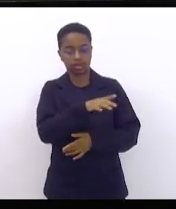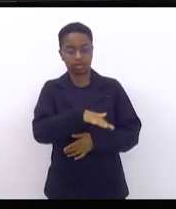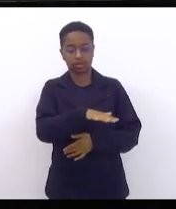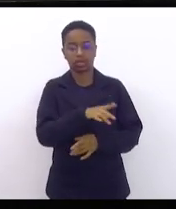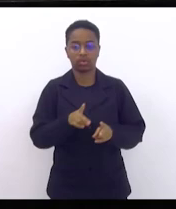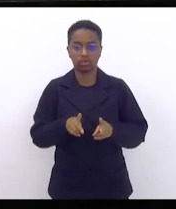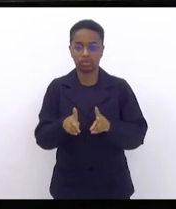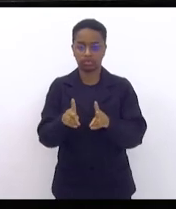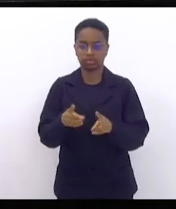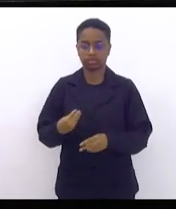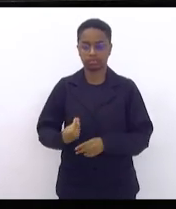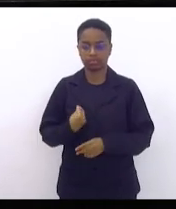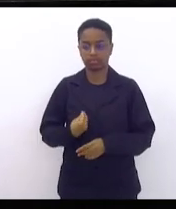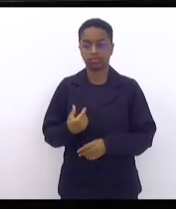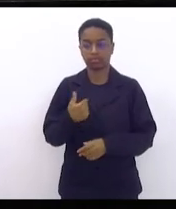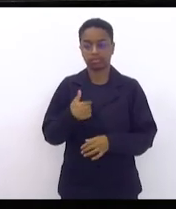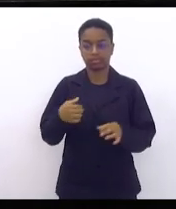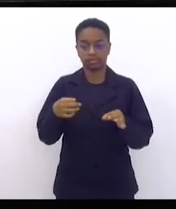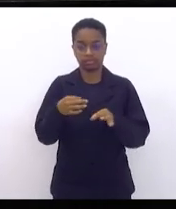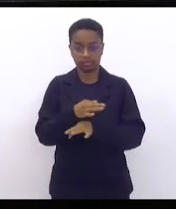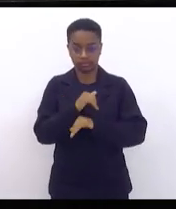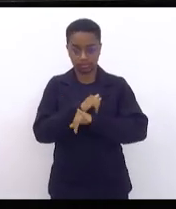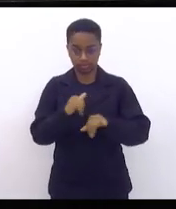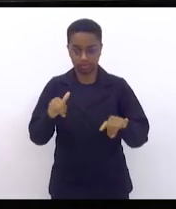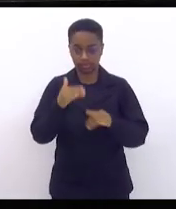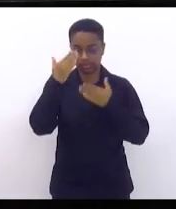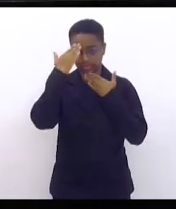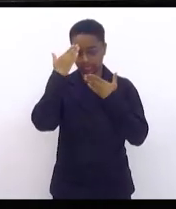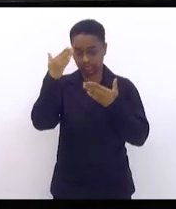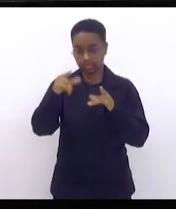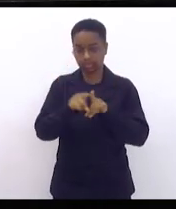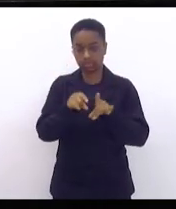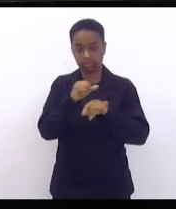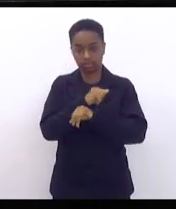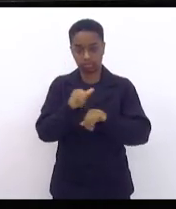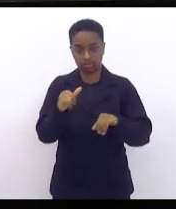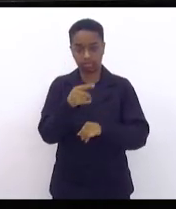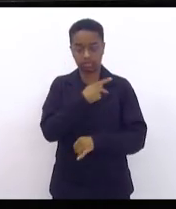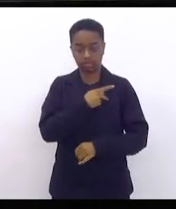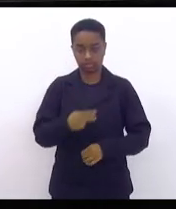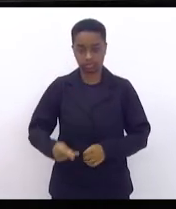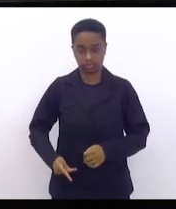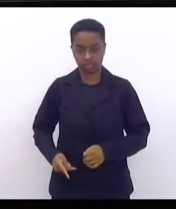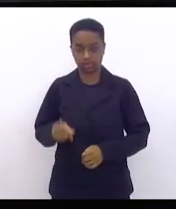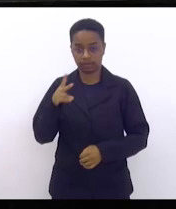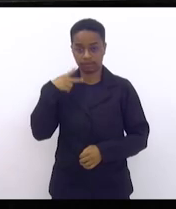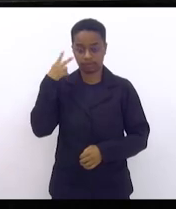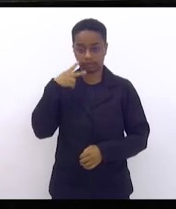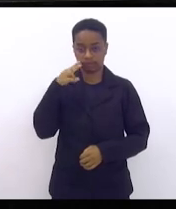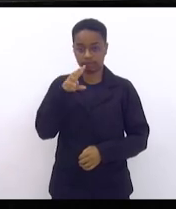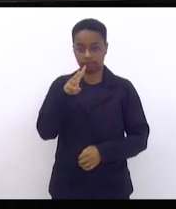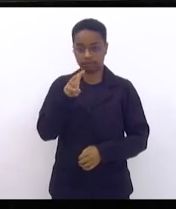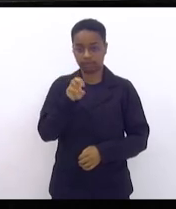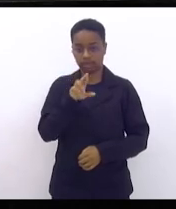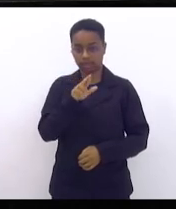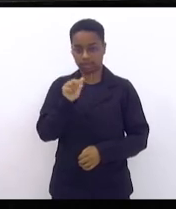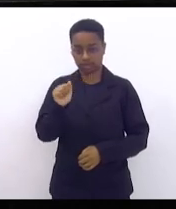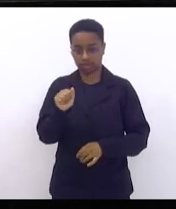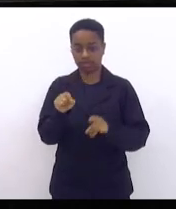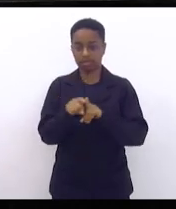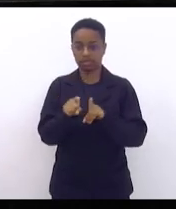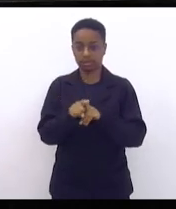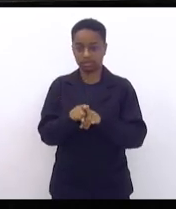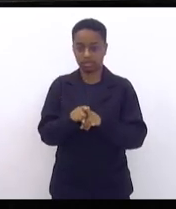que segue Tenho dito Muito obrigado e quero dizer senhor presidente que a vereadora Vera Lins está também